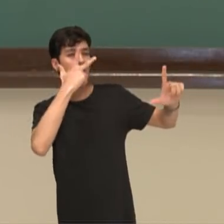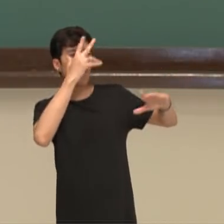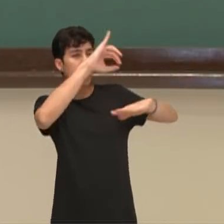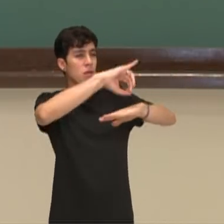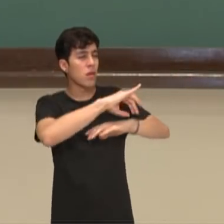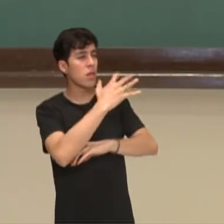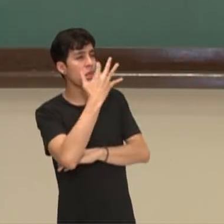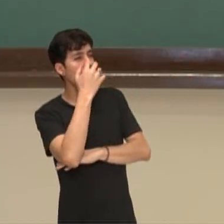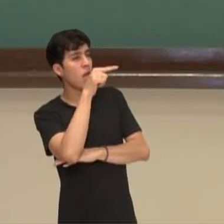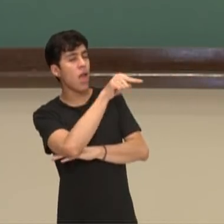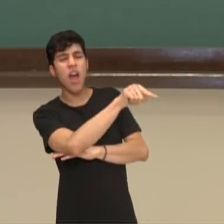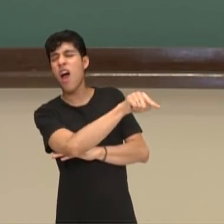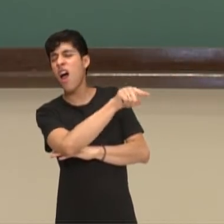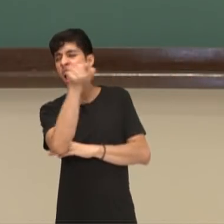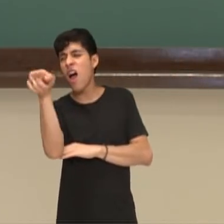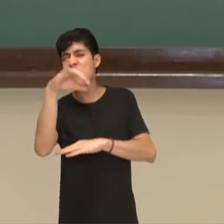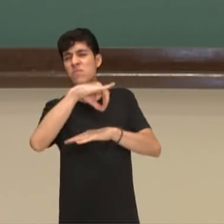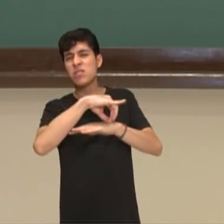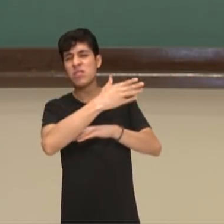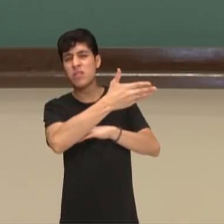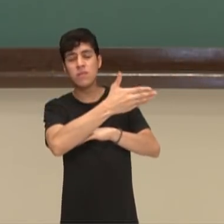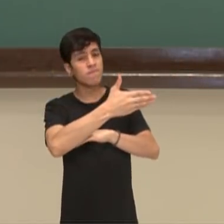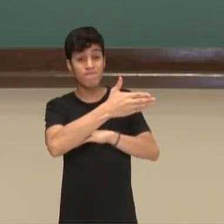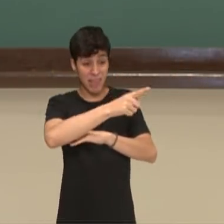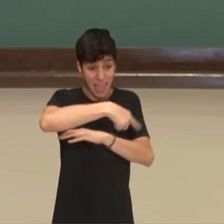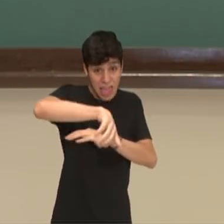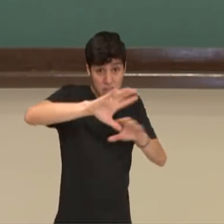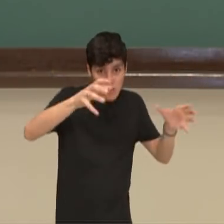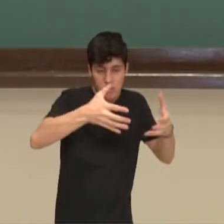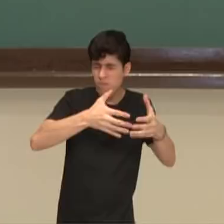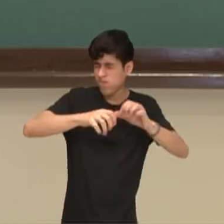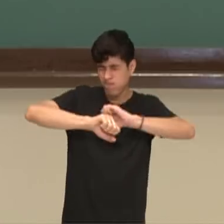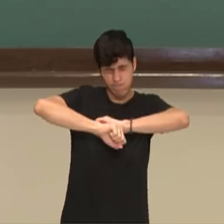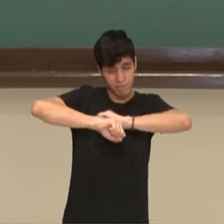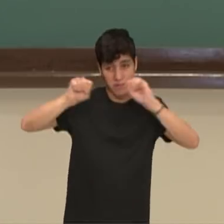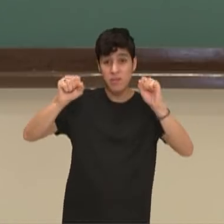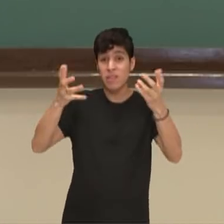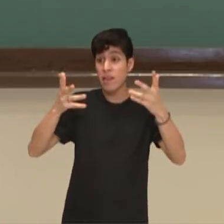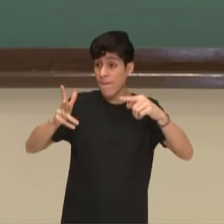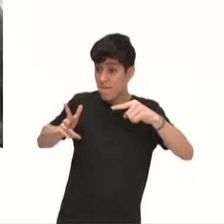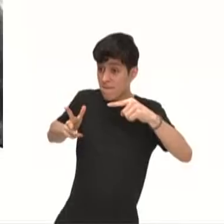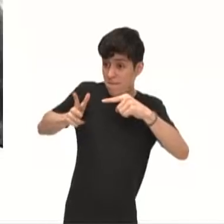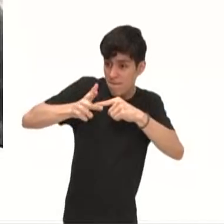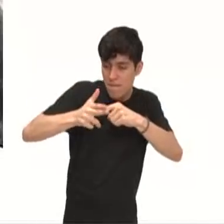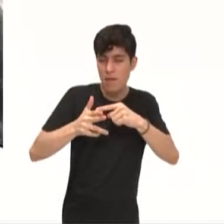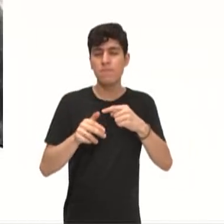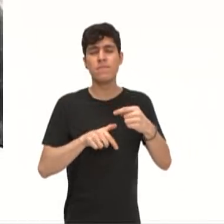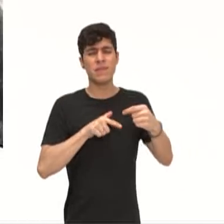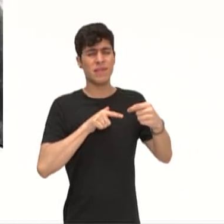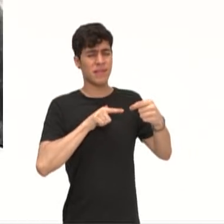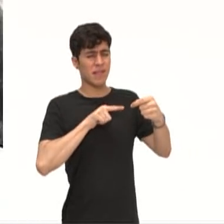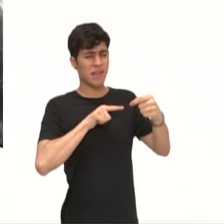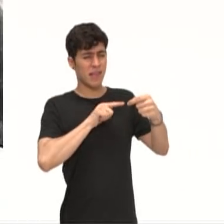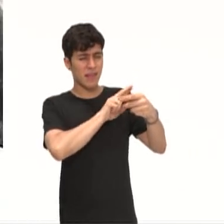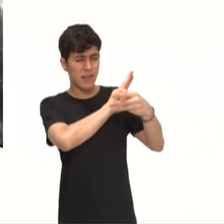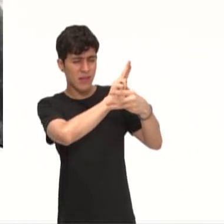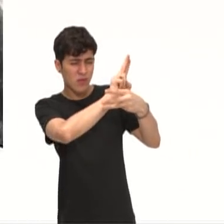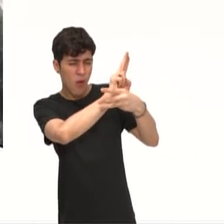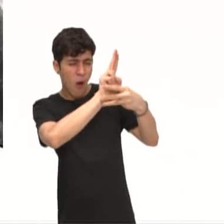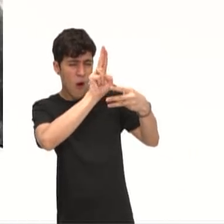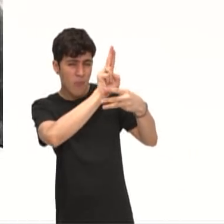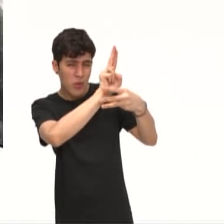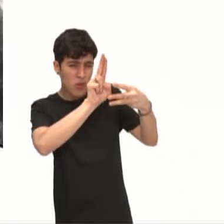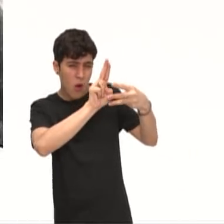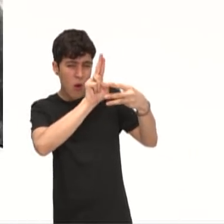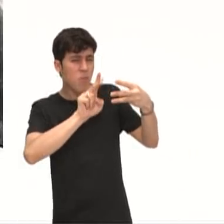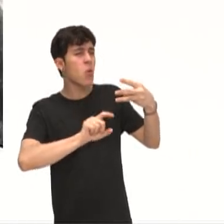gente conseguia reconhecê-lo. Eles queriam romper com isso. Tá? Então a gente tem 3 nomes muito importantes, que